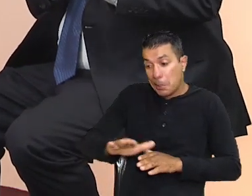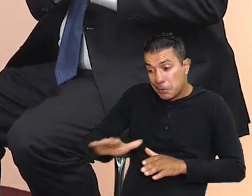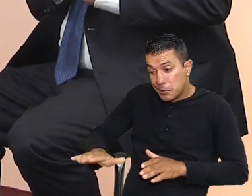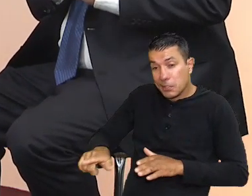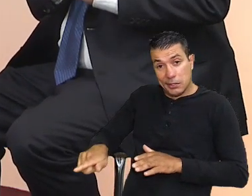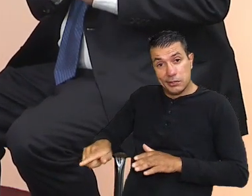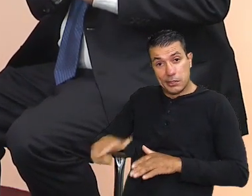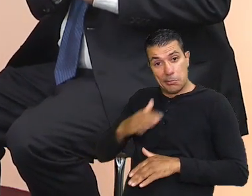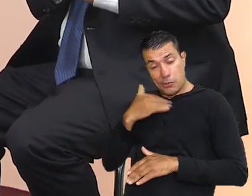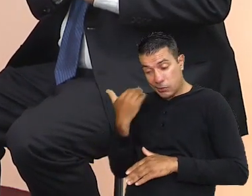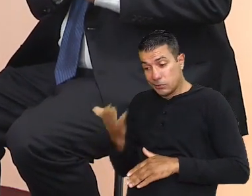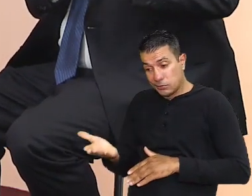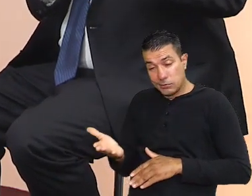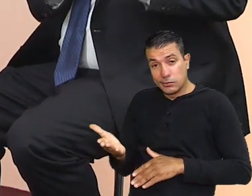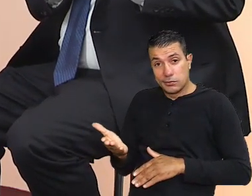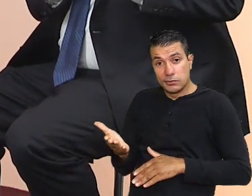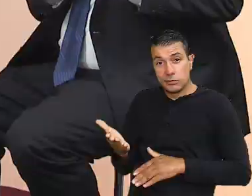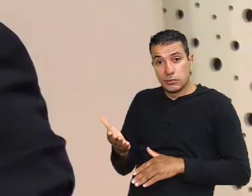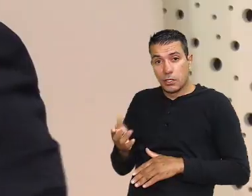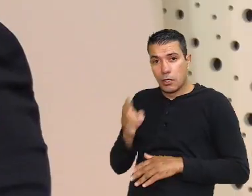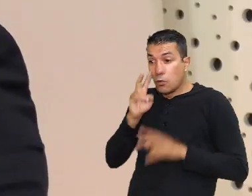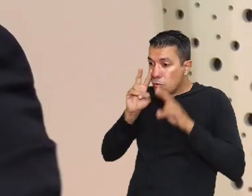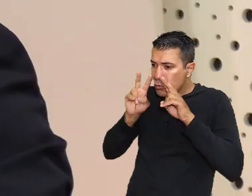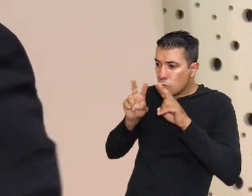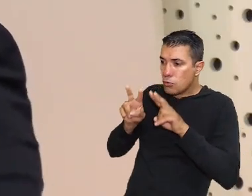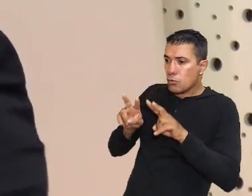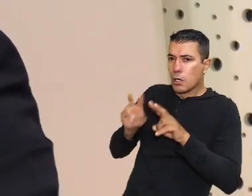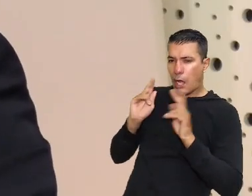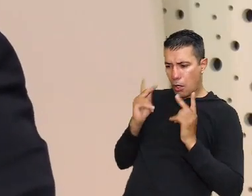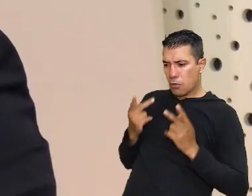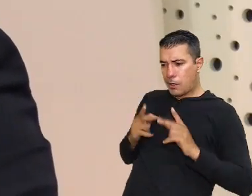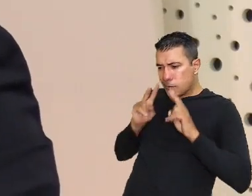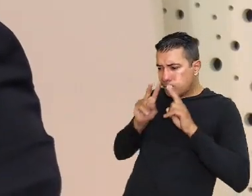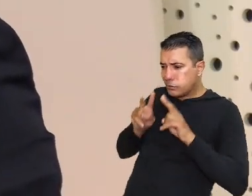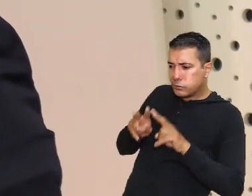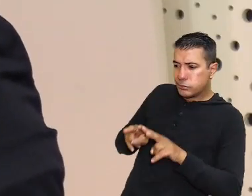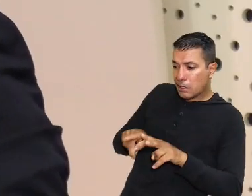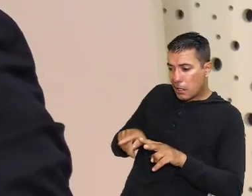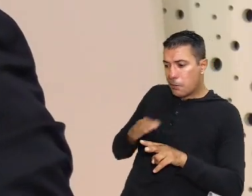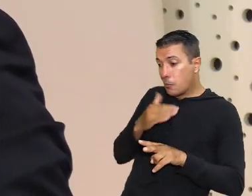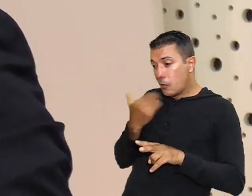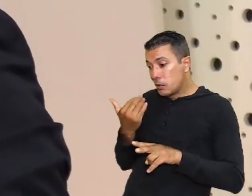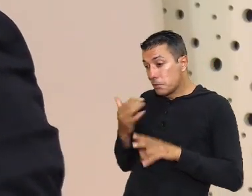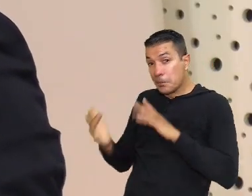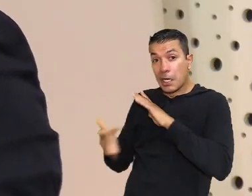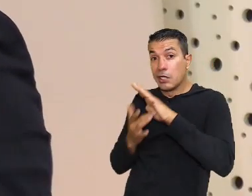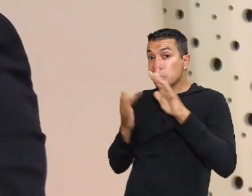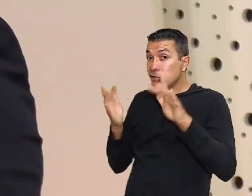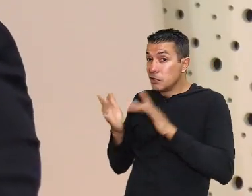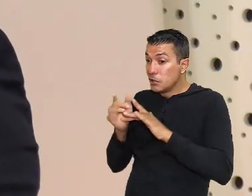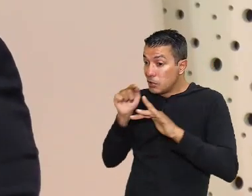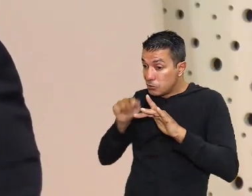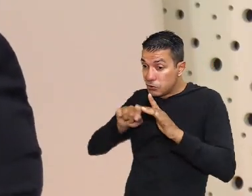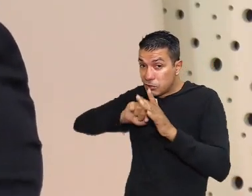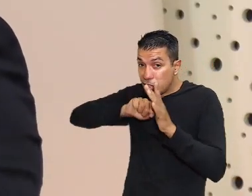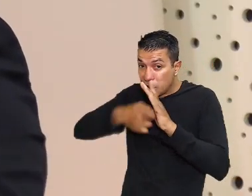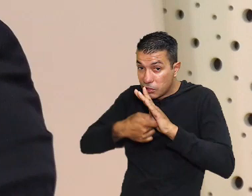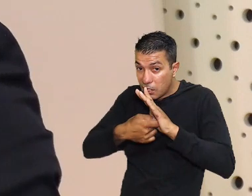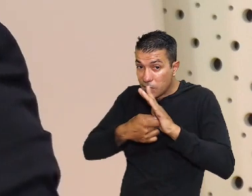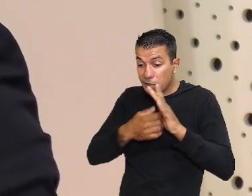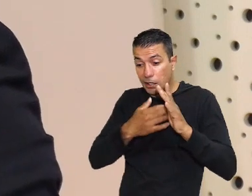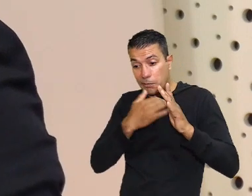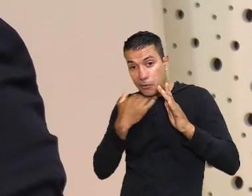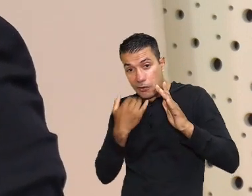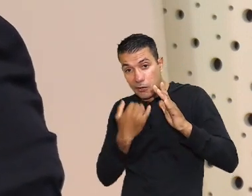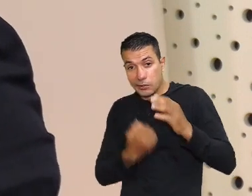havia morrido. Aos olhos humanos, ela estava morta, estava mesmo. Mas Jesus, aquele que tem a chave da morte,